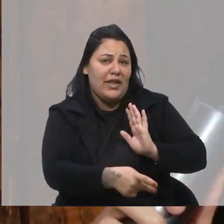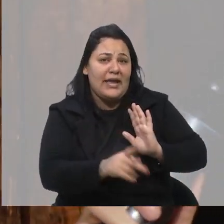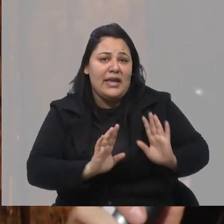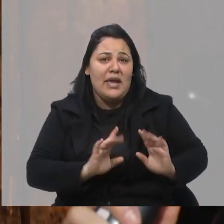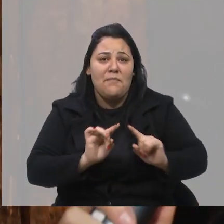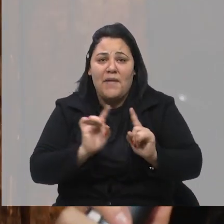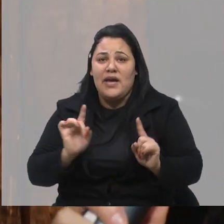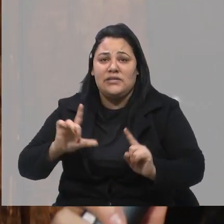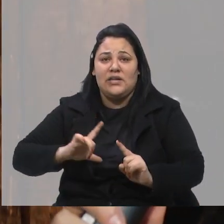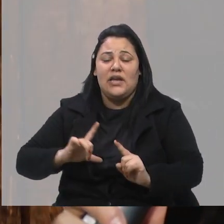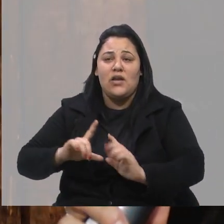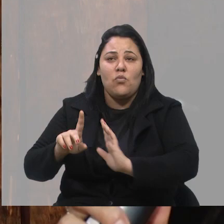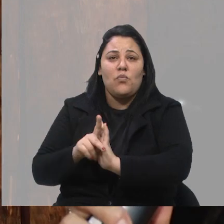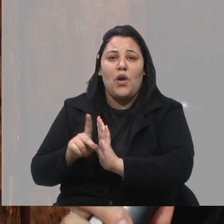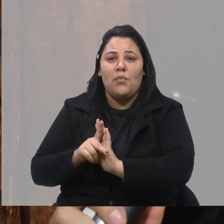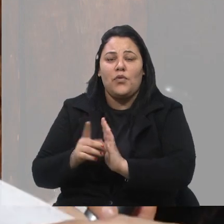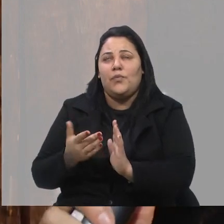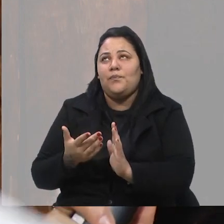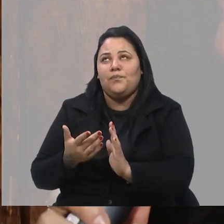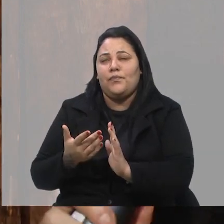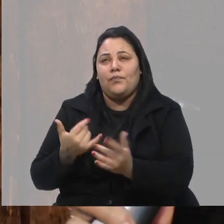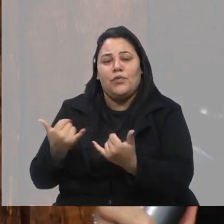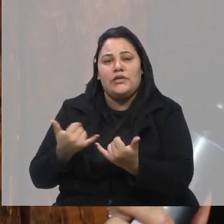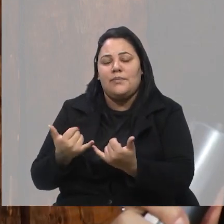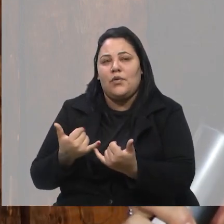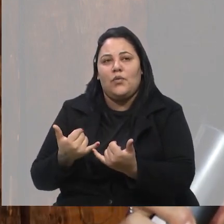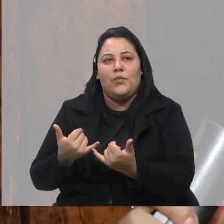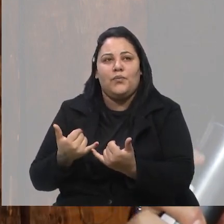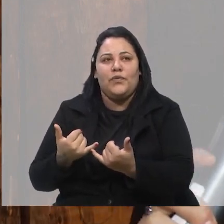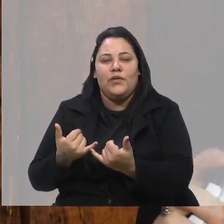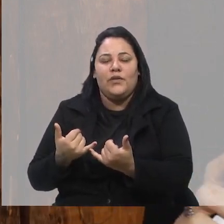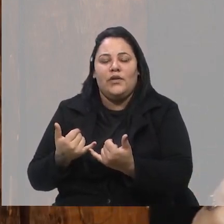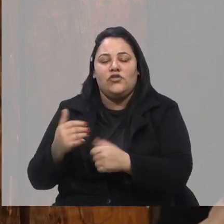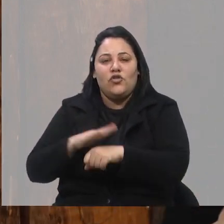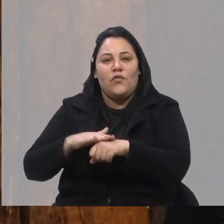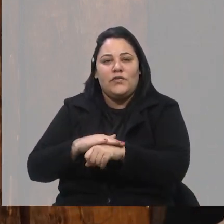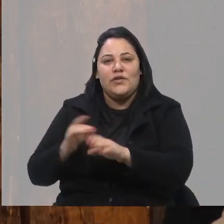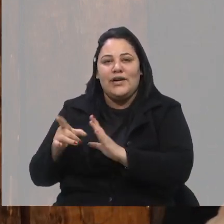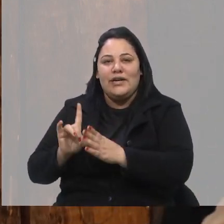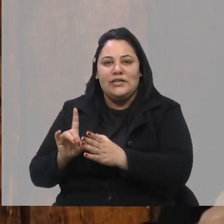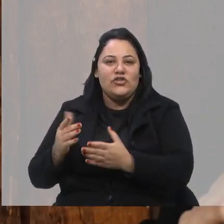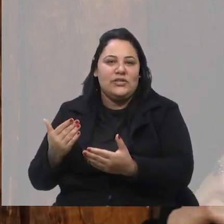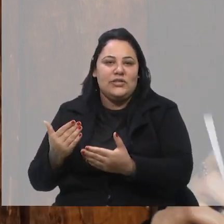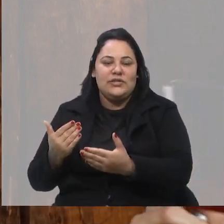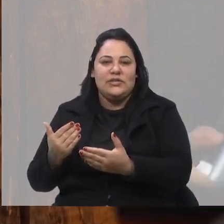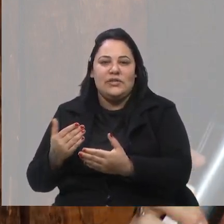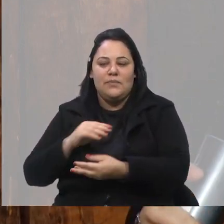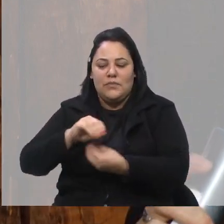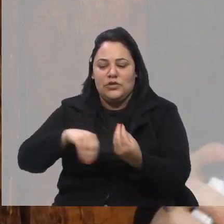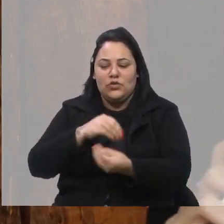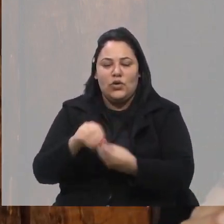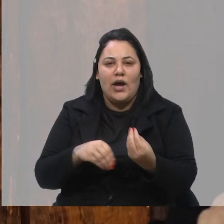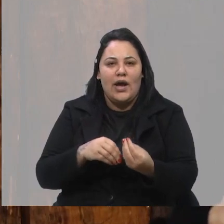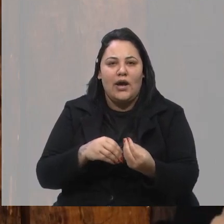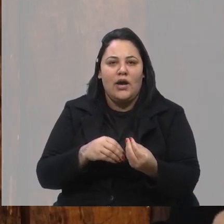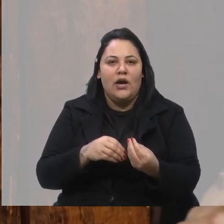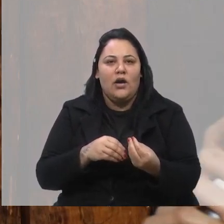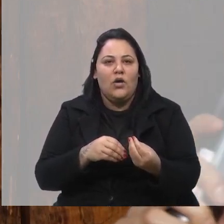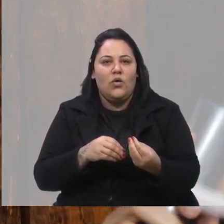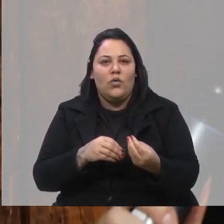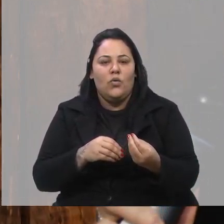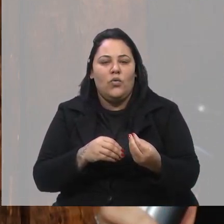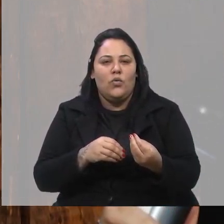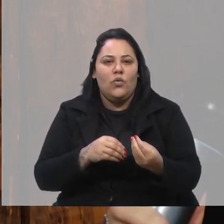existe, por exemplo, o próprio... A gente conversava, inclusive, nos bastidores, né? A questão de misturar o rap